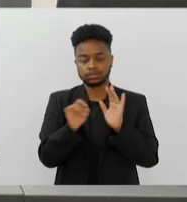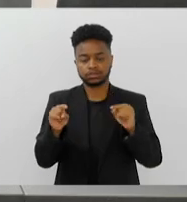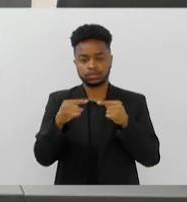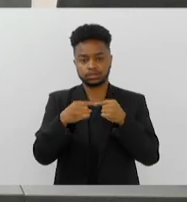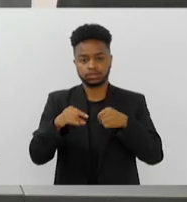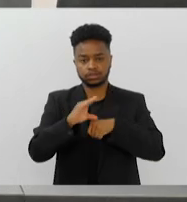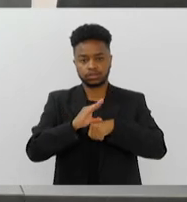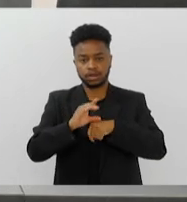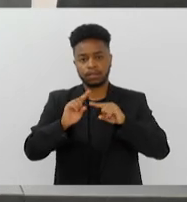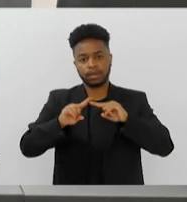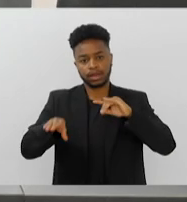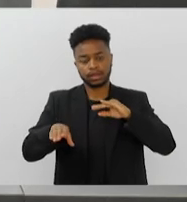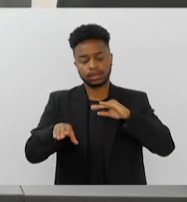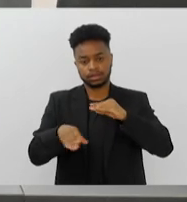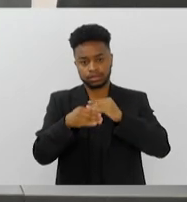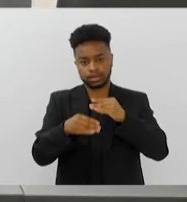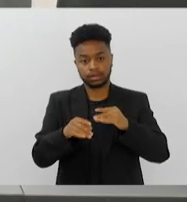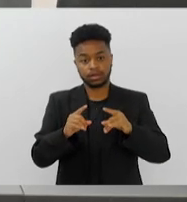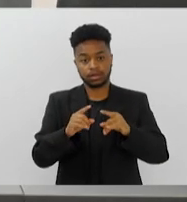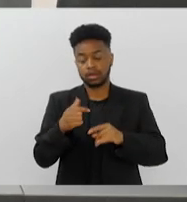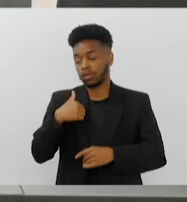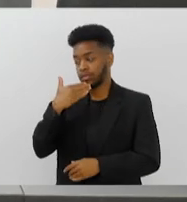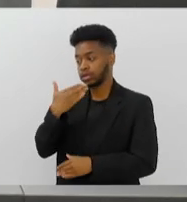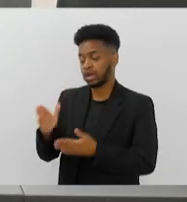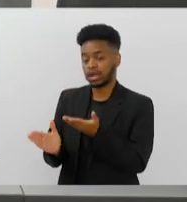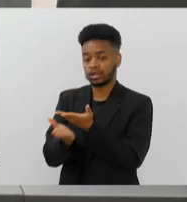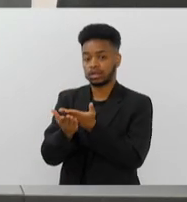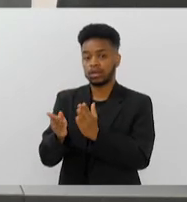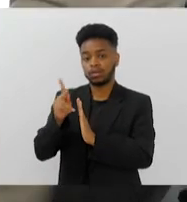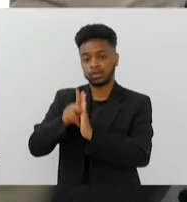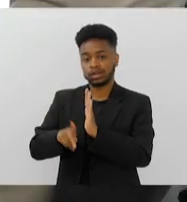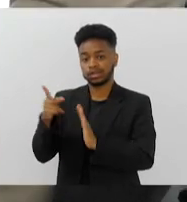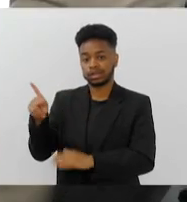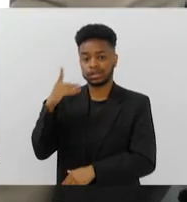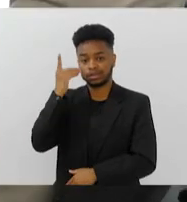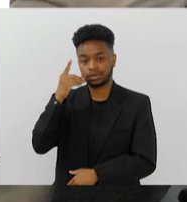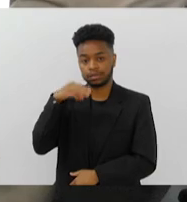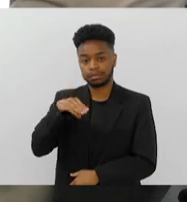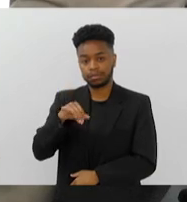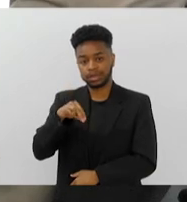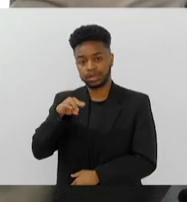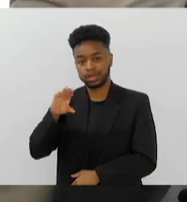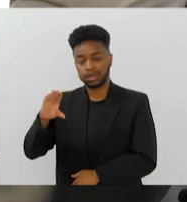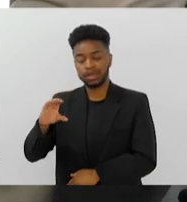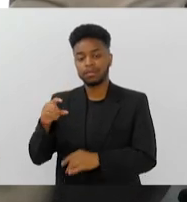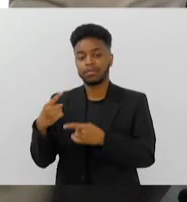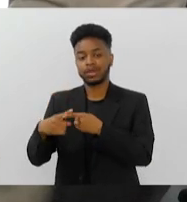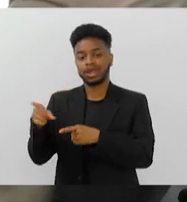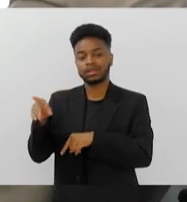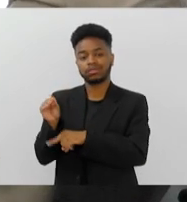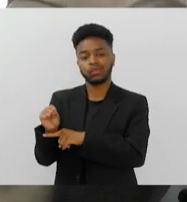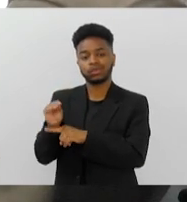Anexação ao projeto do deputado Carlos Mink, que é dono da onça parda.